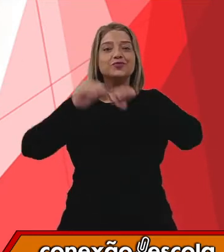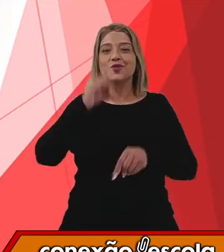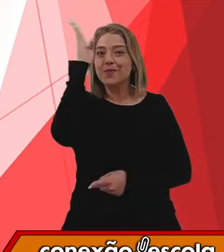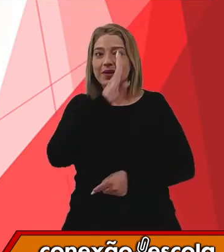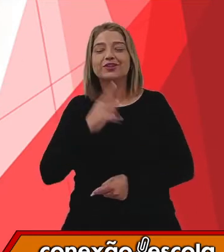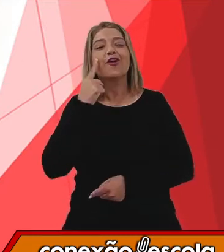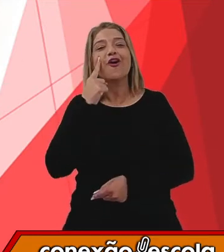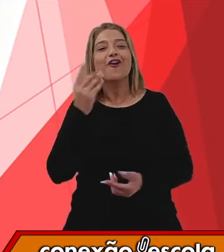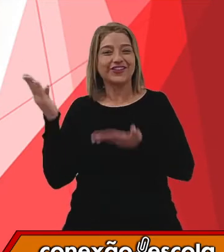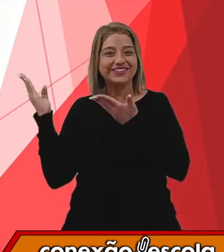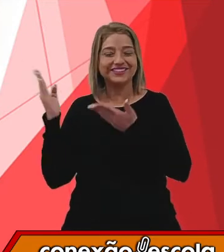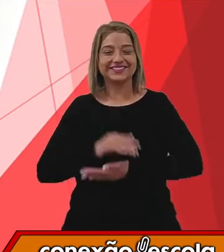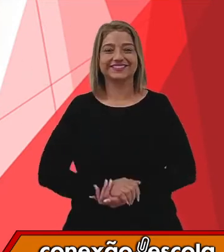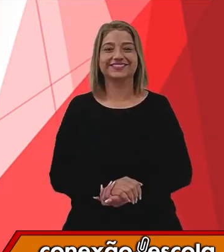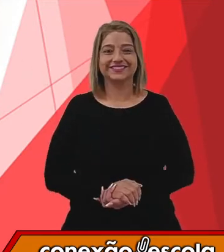Vamos ouvi-lo?